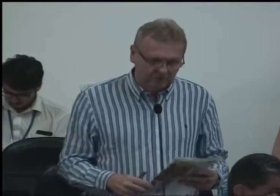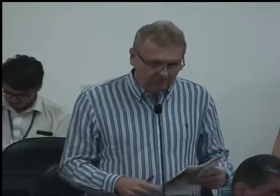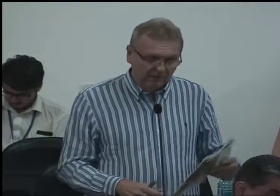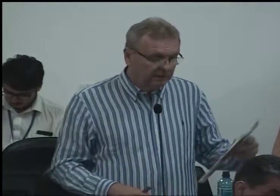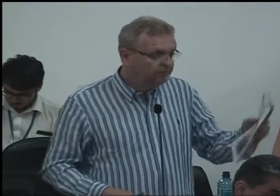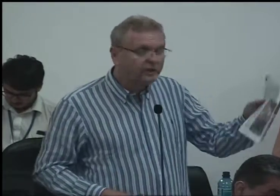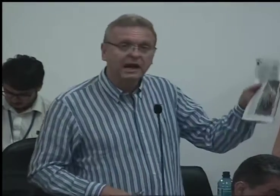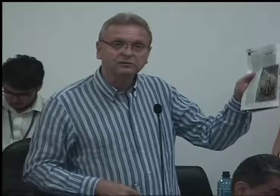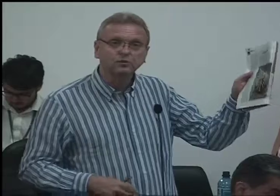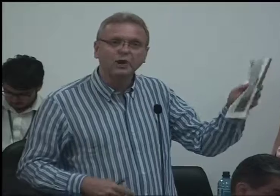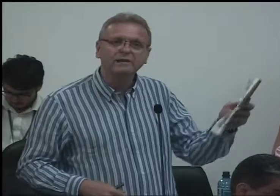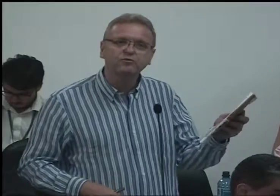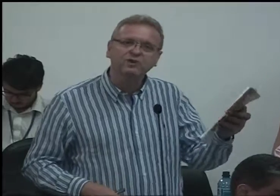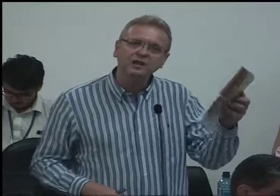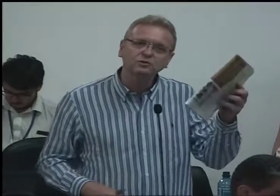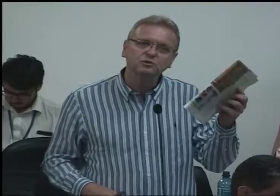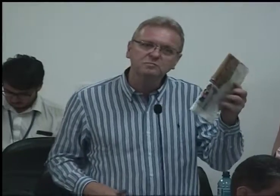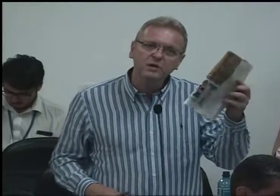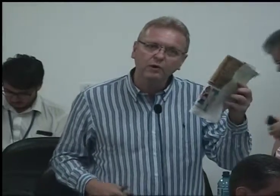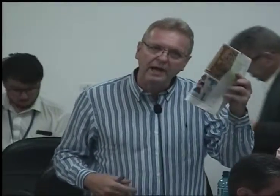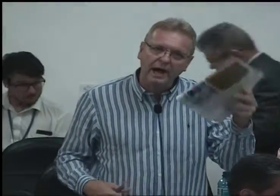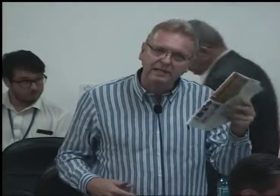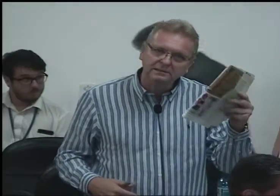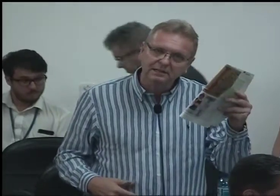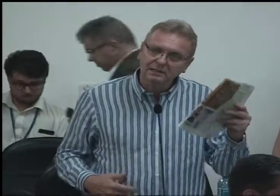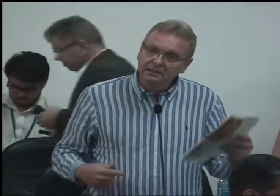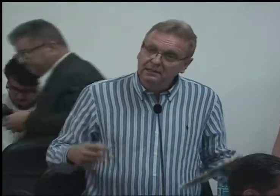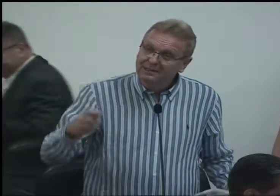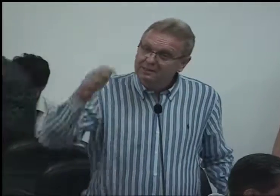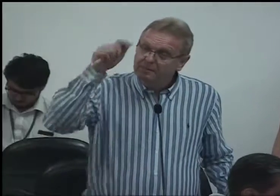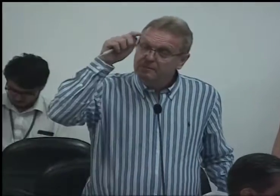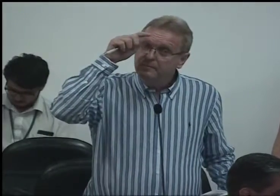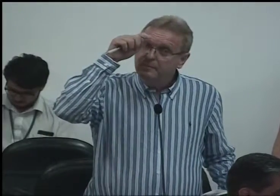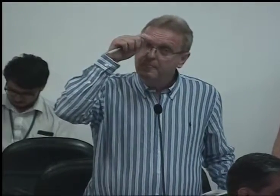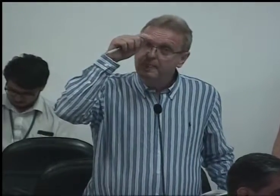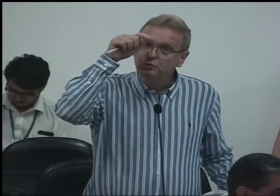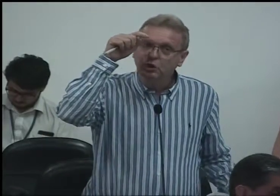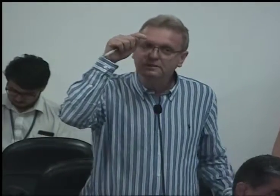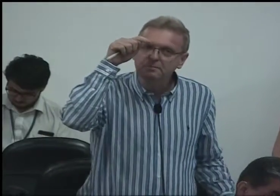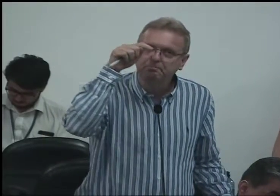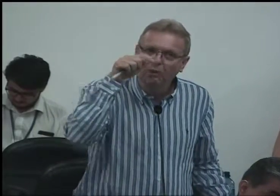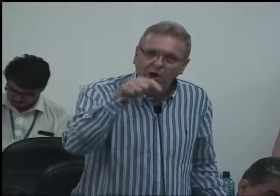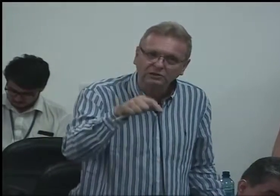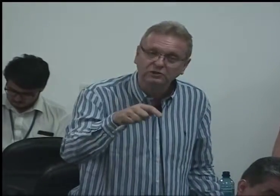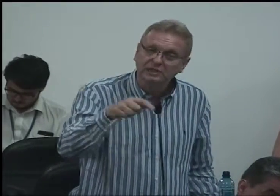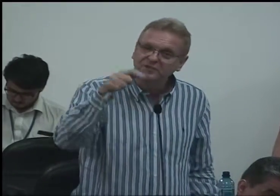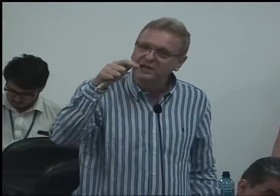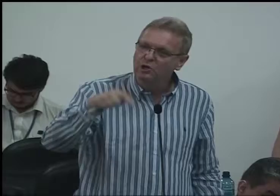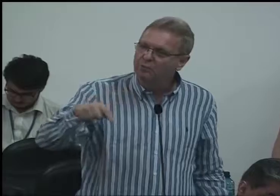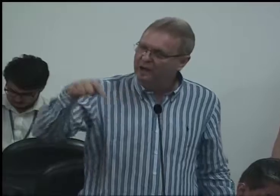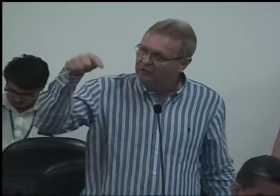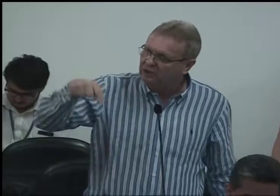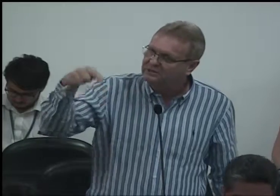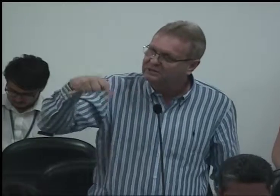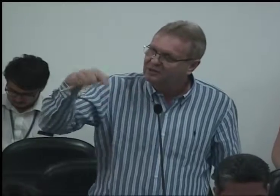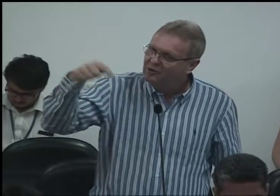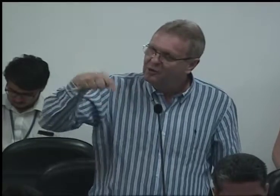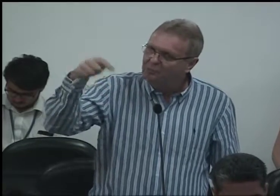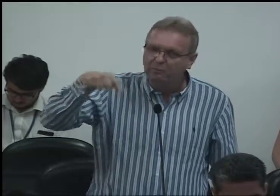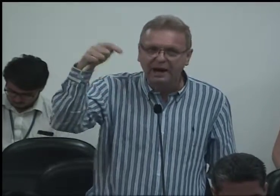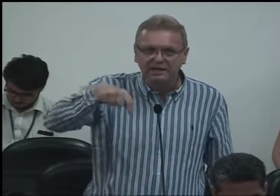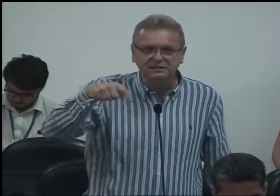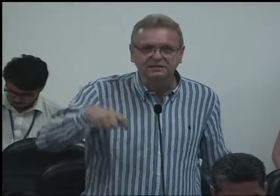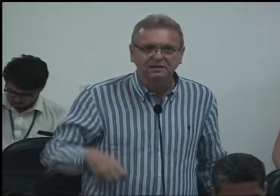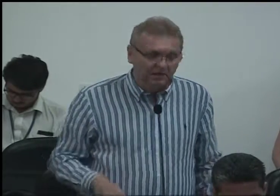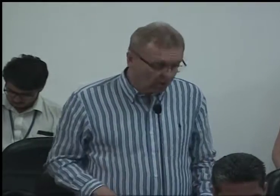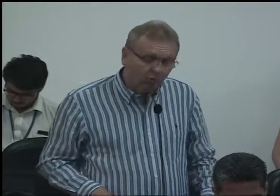40%. E foi gasto 800 mil reais dos impostos que viriam para nós, para